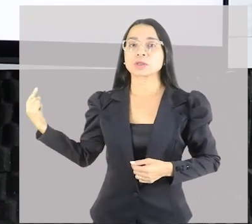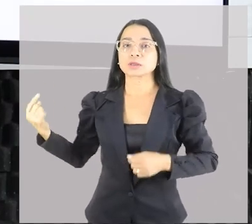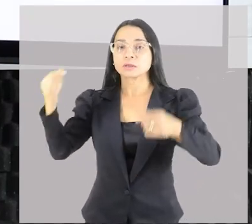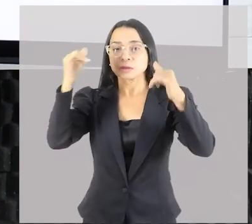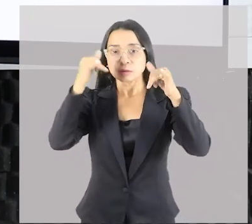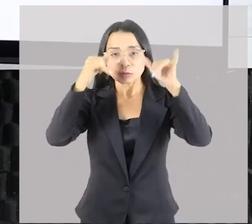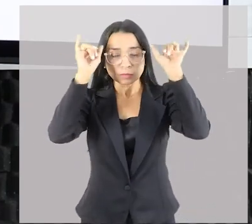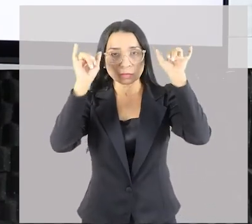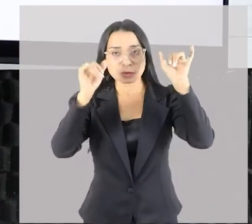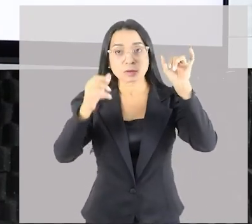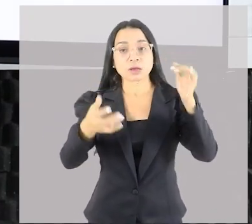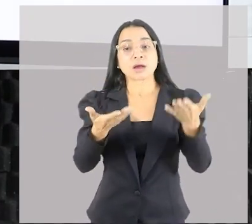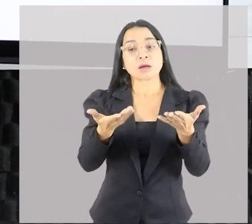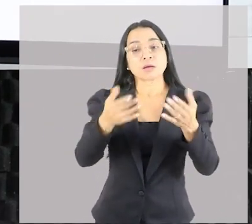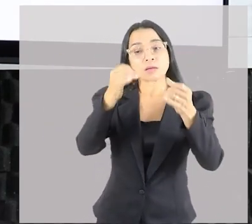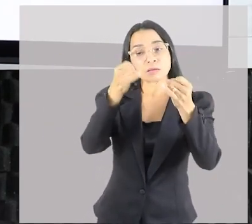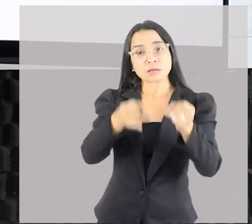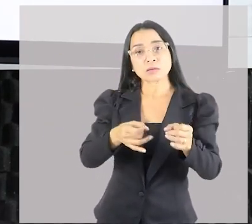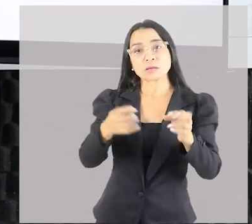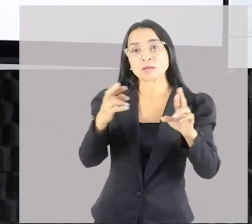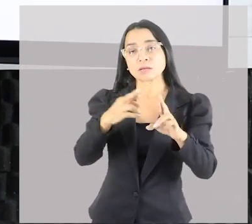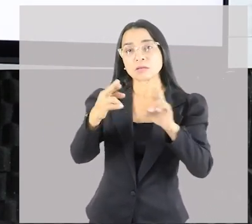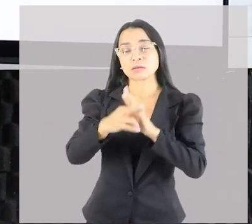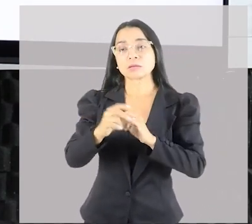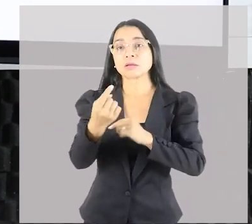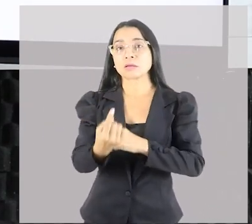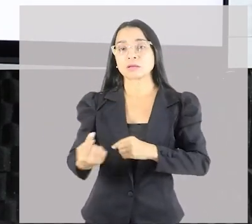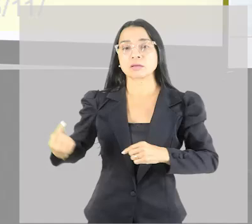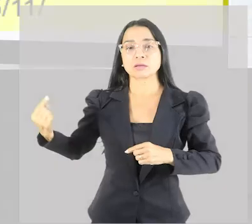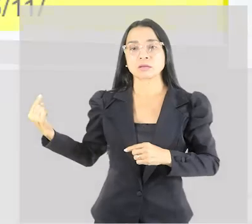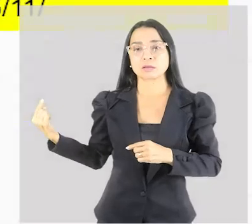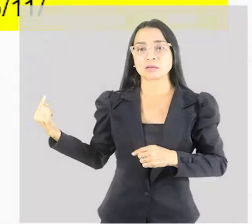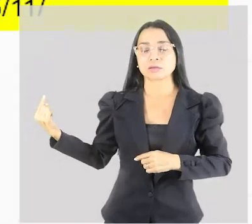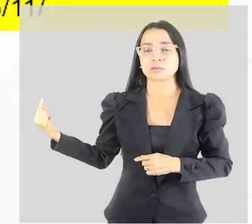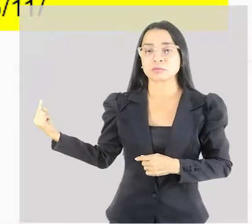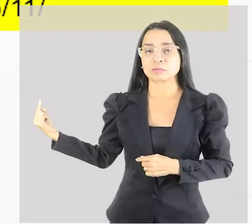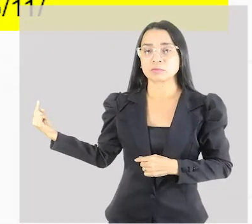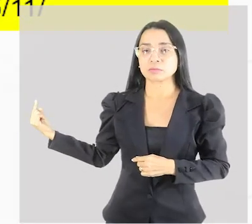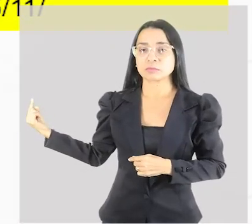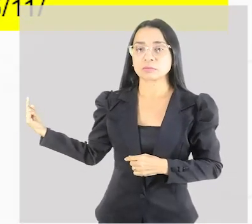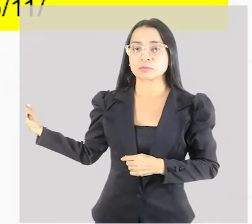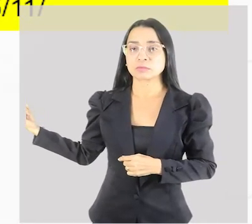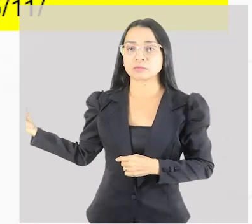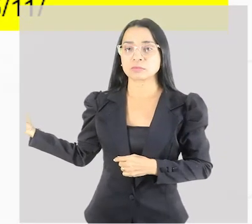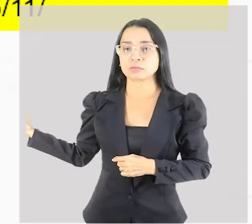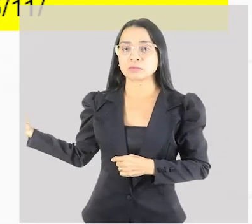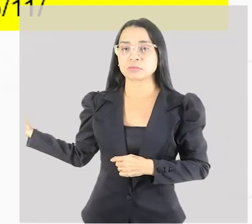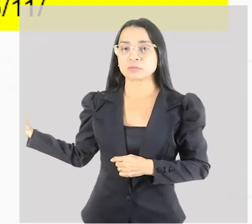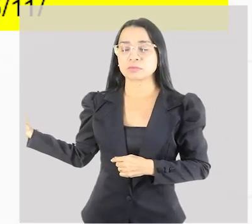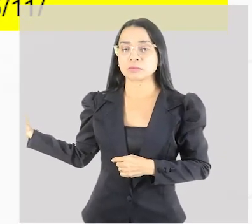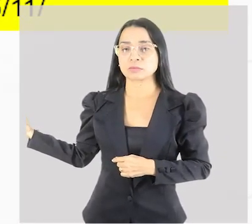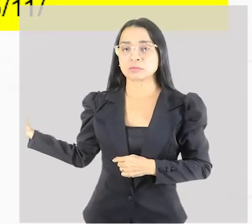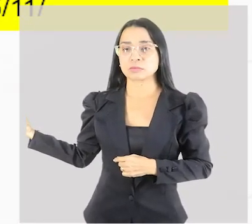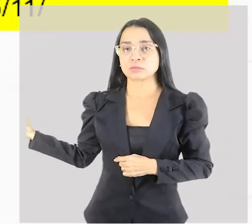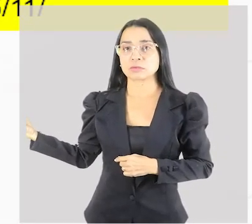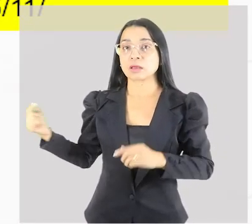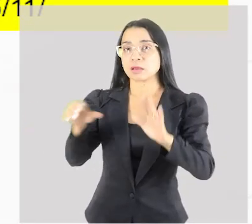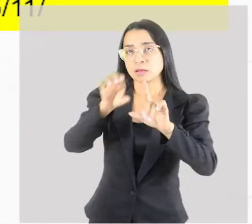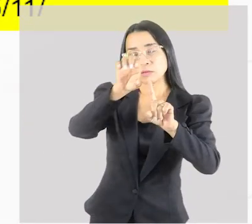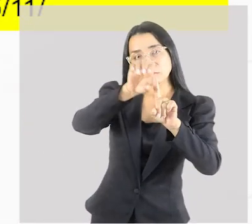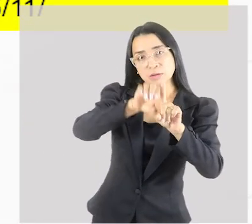falar sobre ele. É a maior representatividade em festas e em comemorações a santos populares, é um